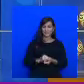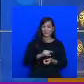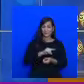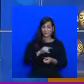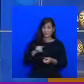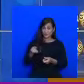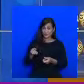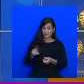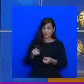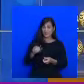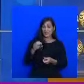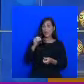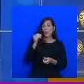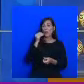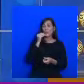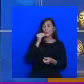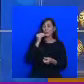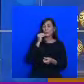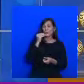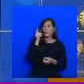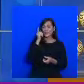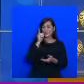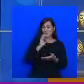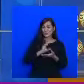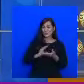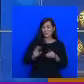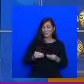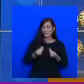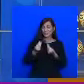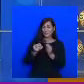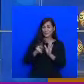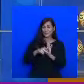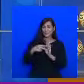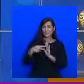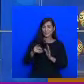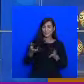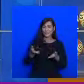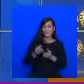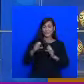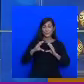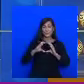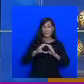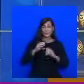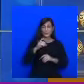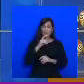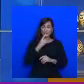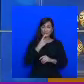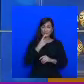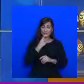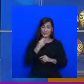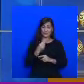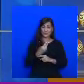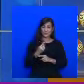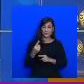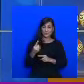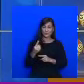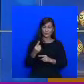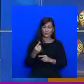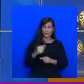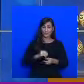Você ainda tem chances. Esse prêmio pode sair para você hoje, hein? Bola vermelha, número 21. Vermelha, 21.